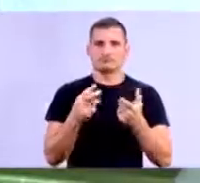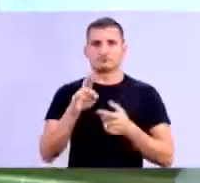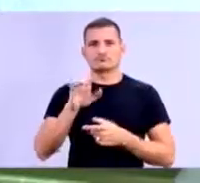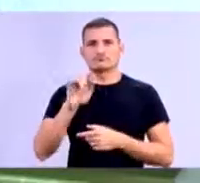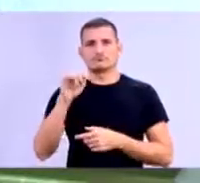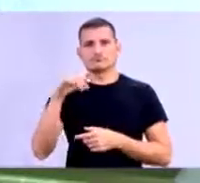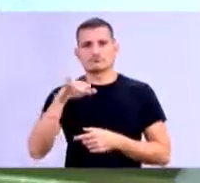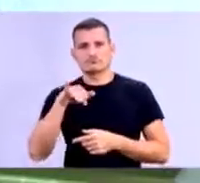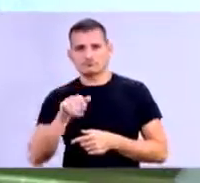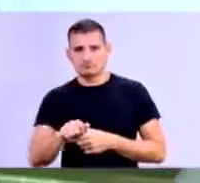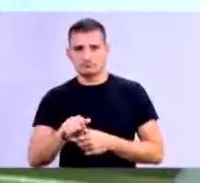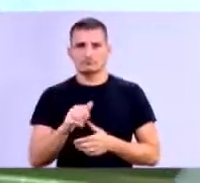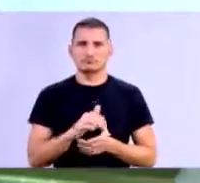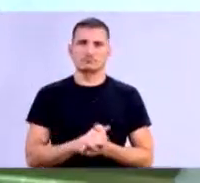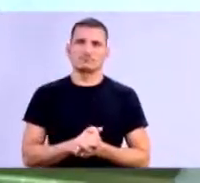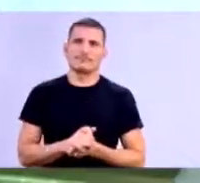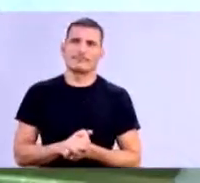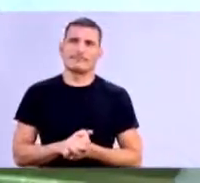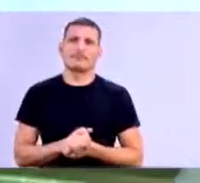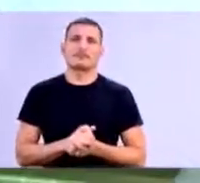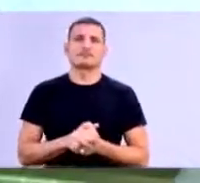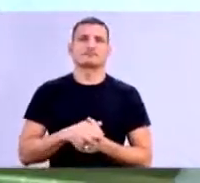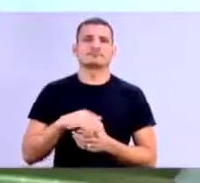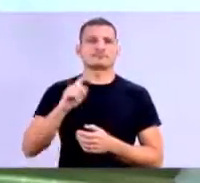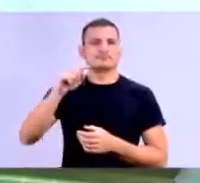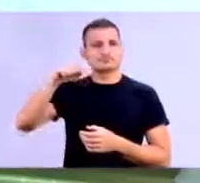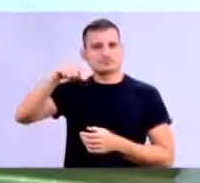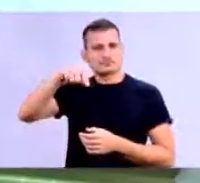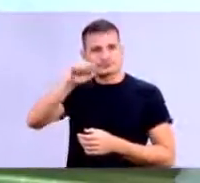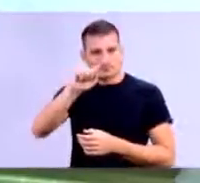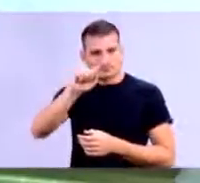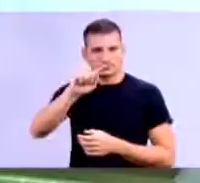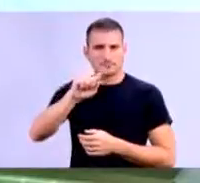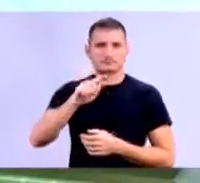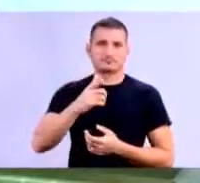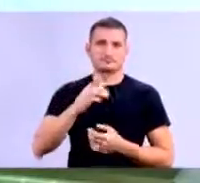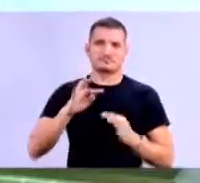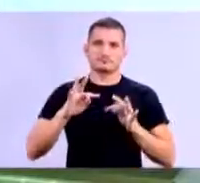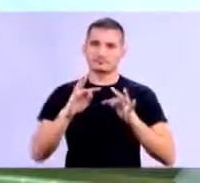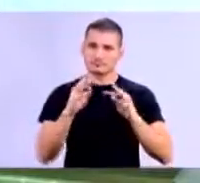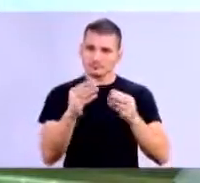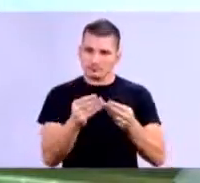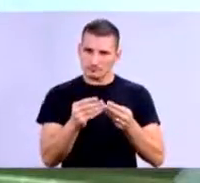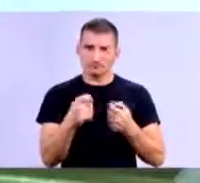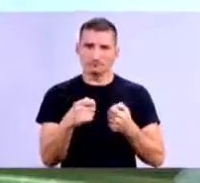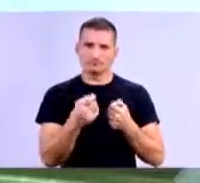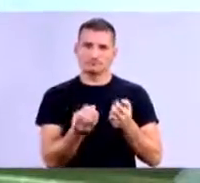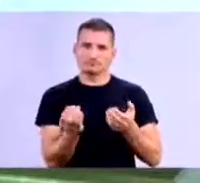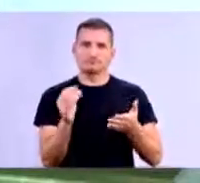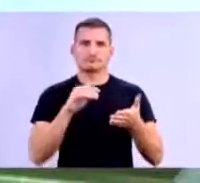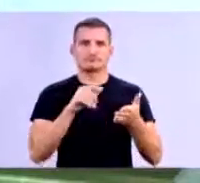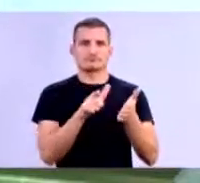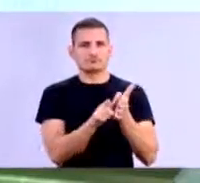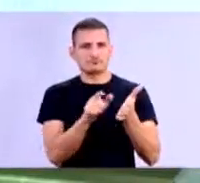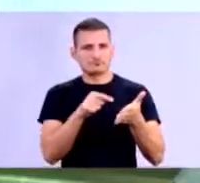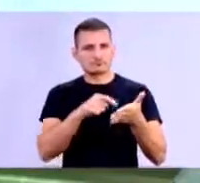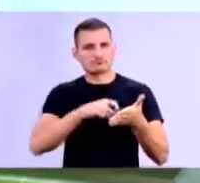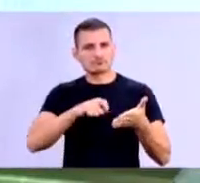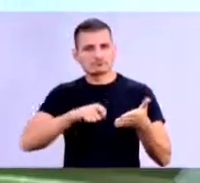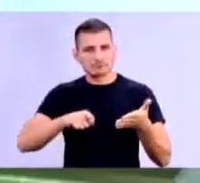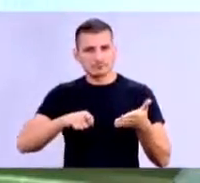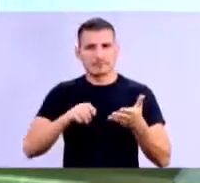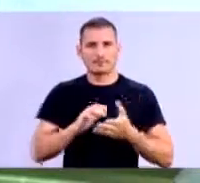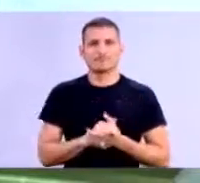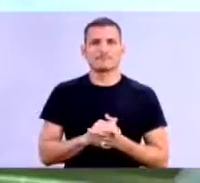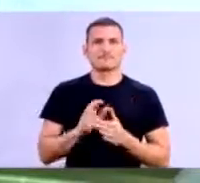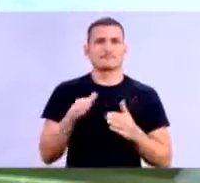regência, elementos caracterizantes de crase. Então tudo isso nós vamos ter que colocar no papel na hora de produzirmos. E